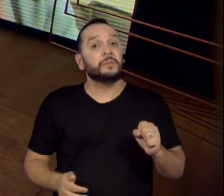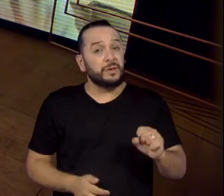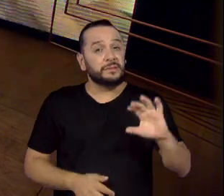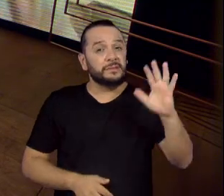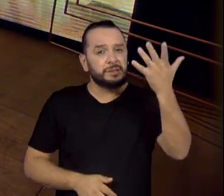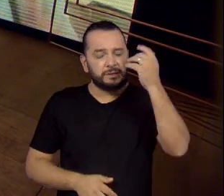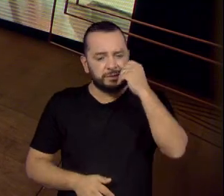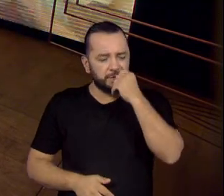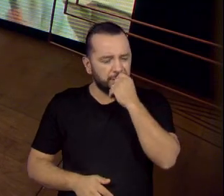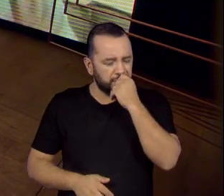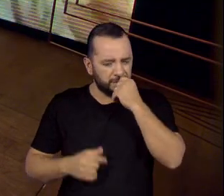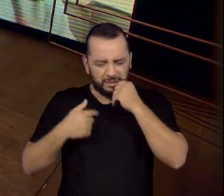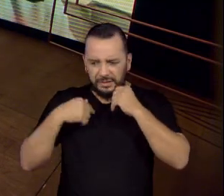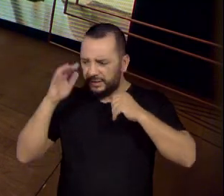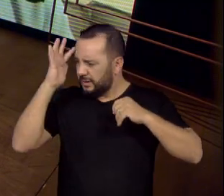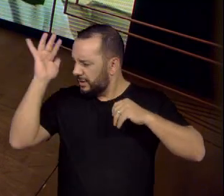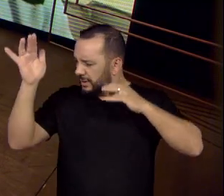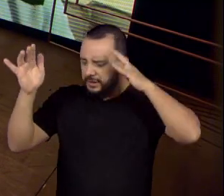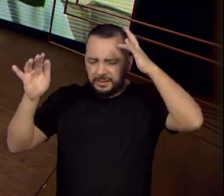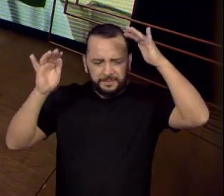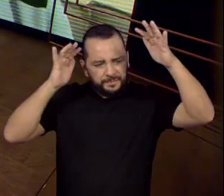aí eu comecei a viajar